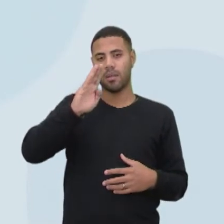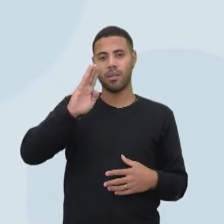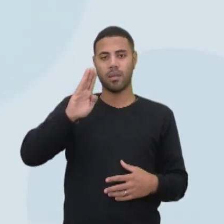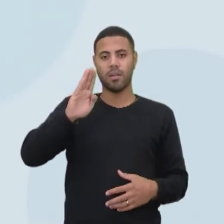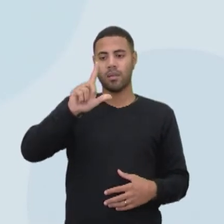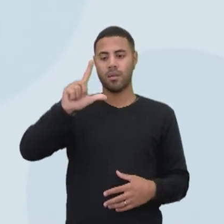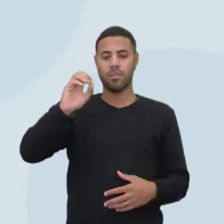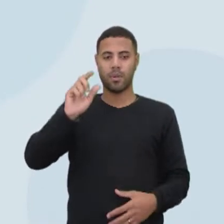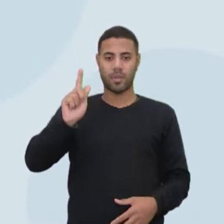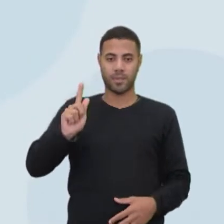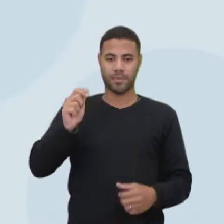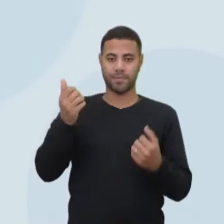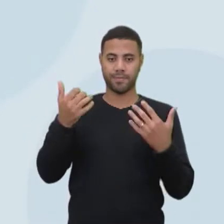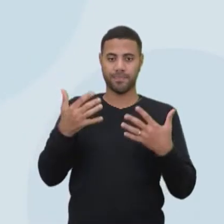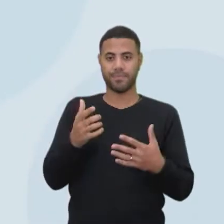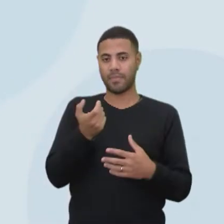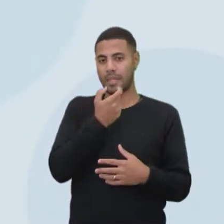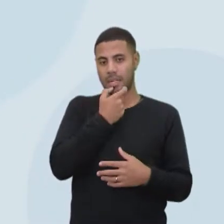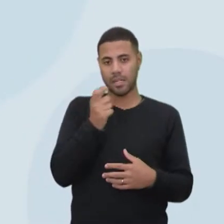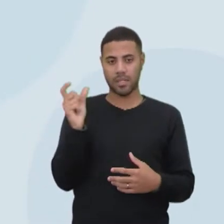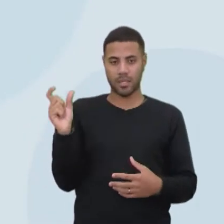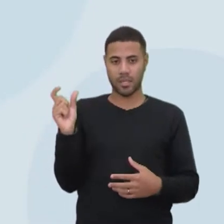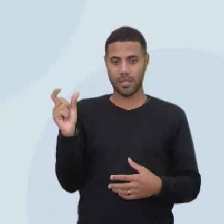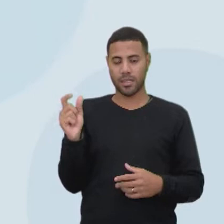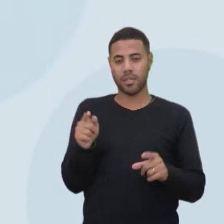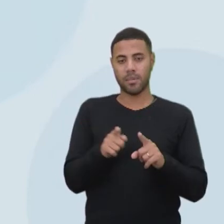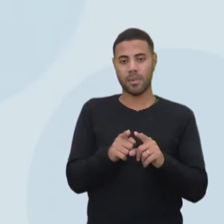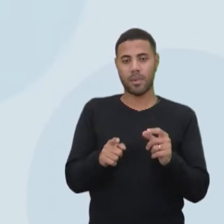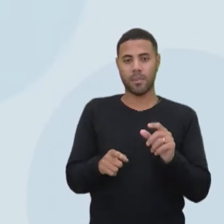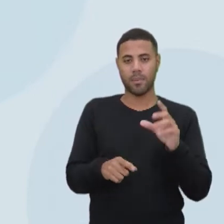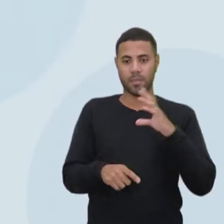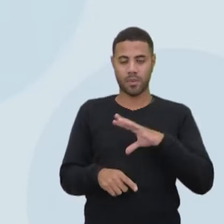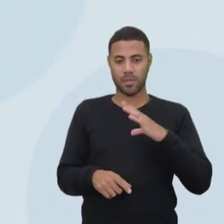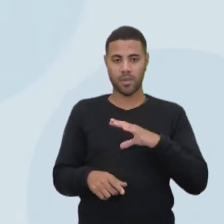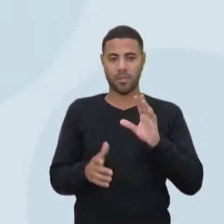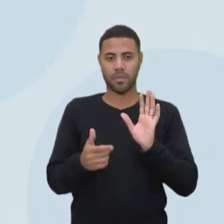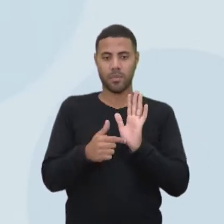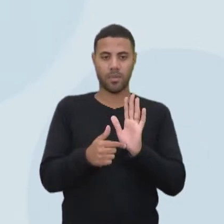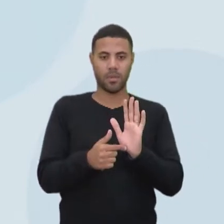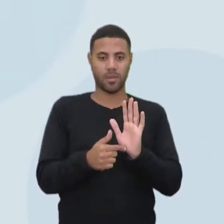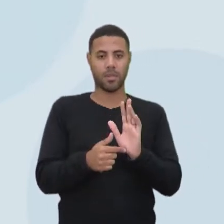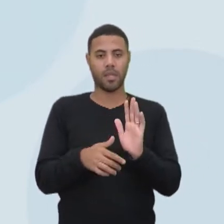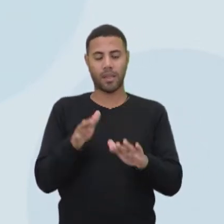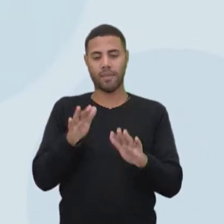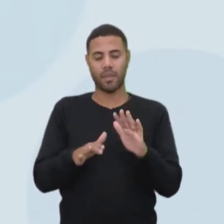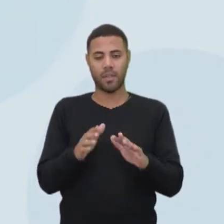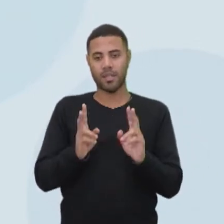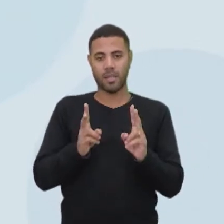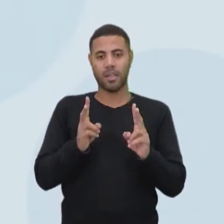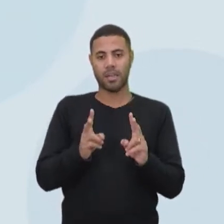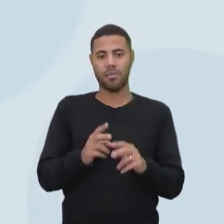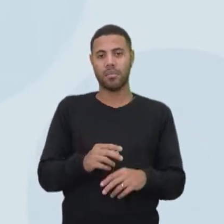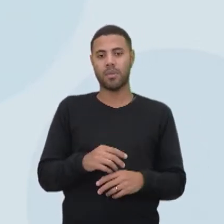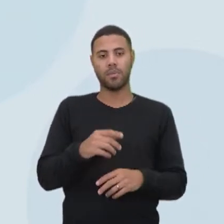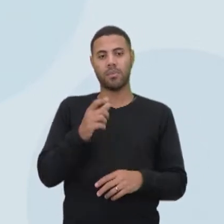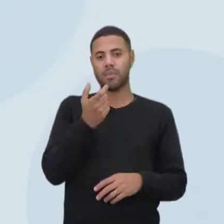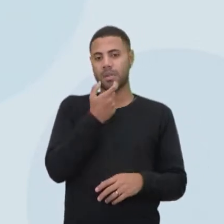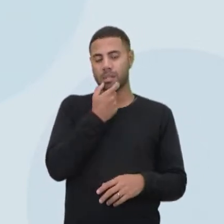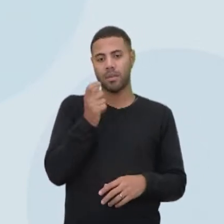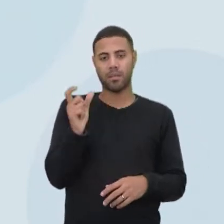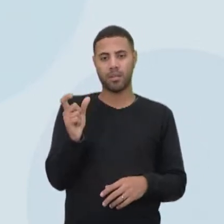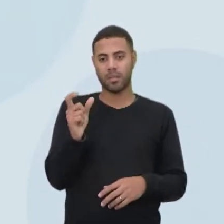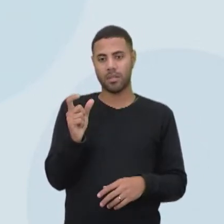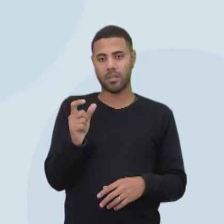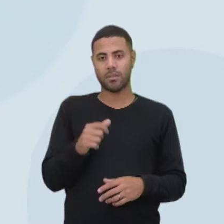inglês, o blog, né? Ou então você vê que está escrito blog em português, né? Raramente se usa assim. Na maioria das vezes a gente usa mesmo a palavra em inglês. Com E no